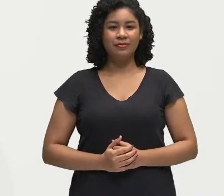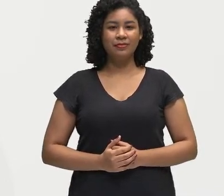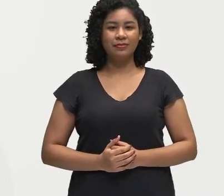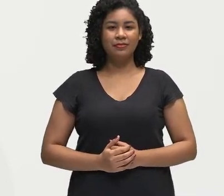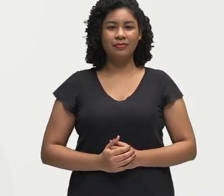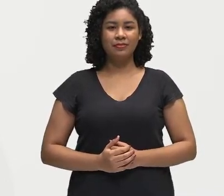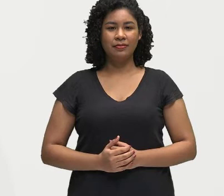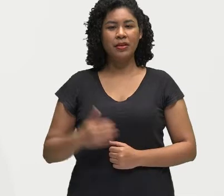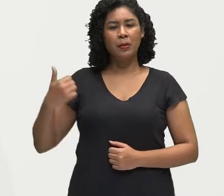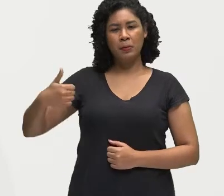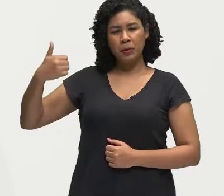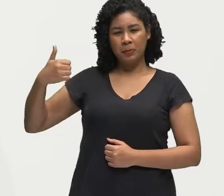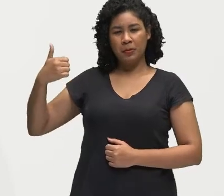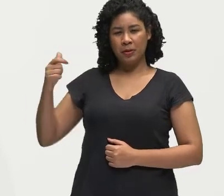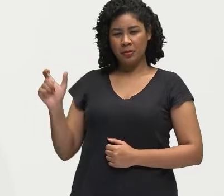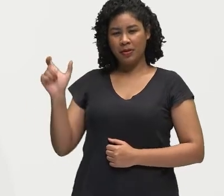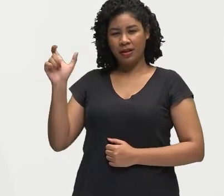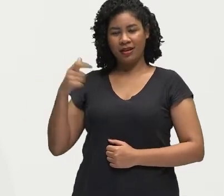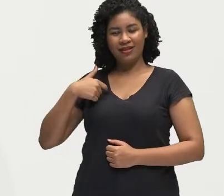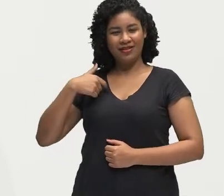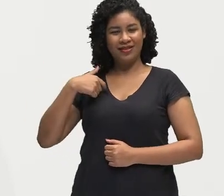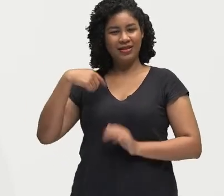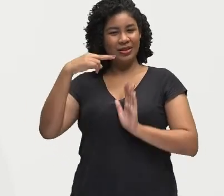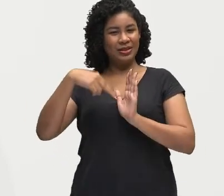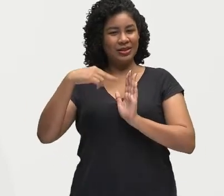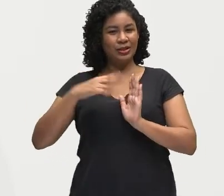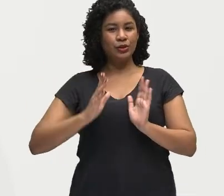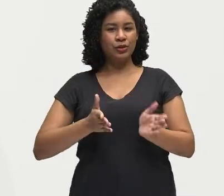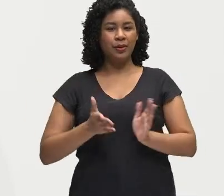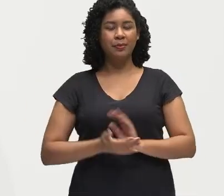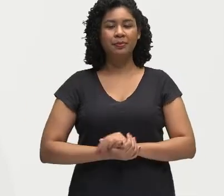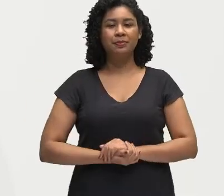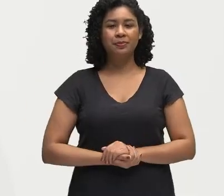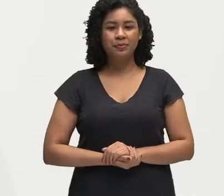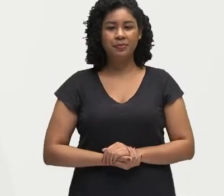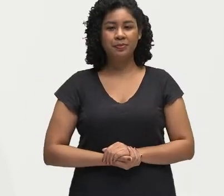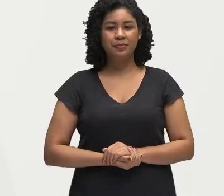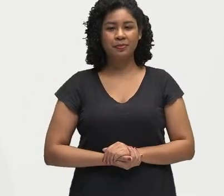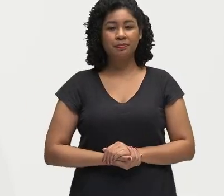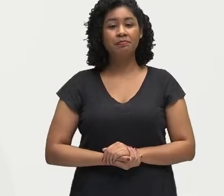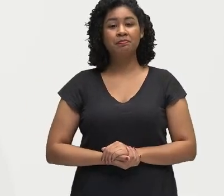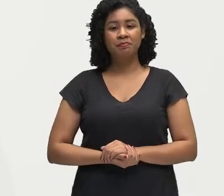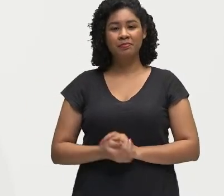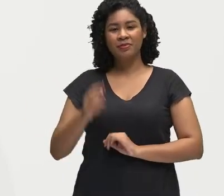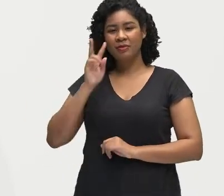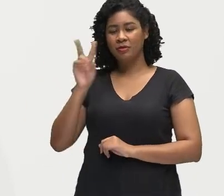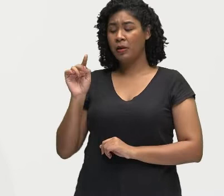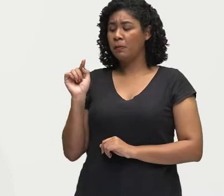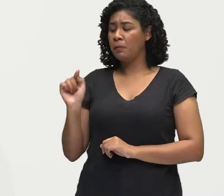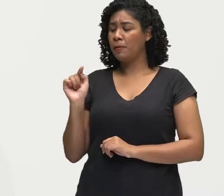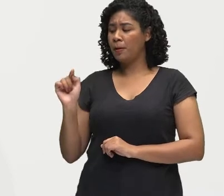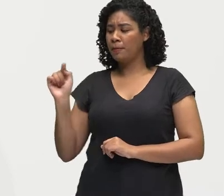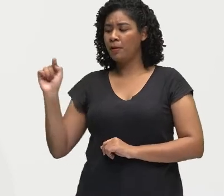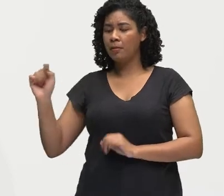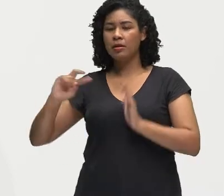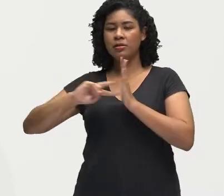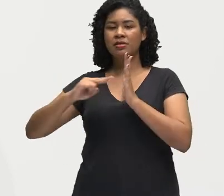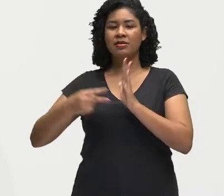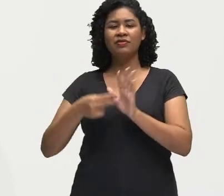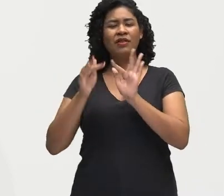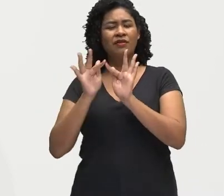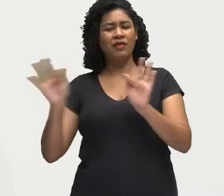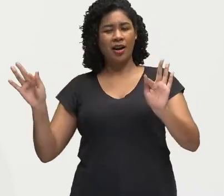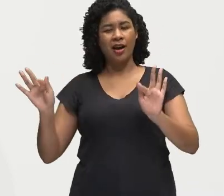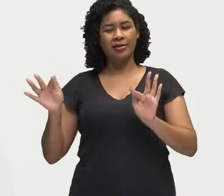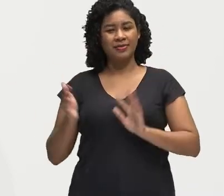que eu já li para vocês, né, rain. People in Australia rain. Então, esses pontos seguidos aí, o restante da frase. E vamos